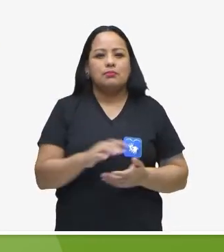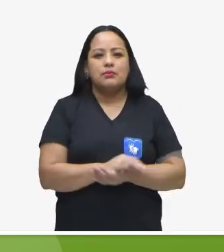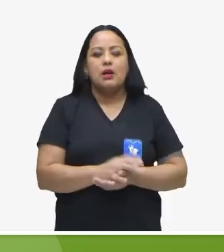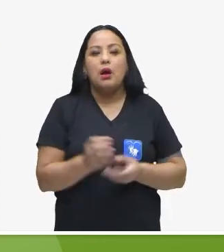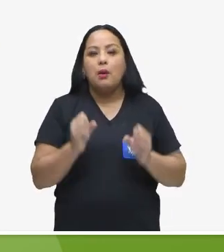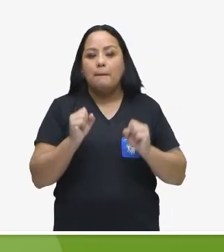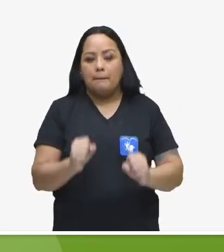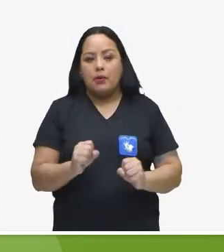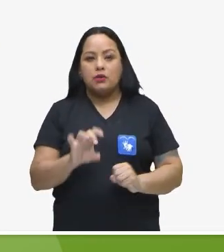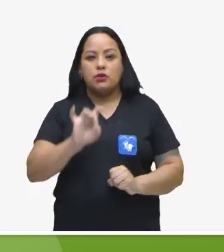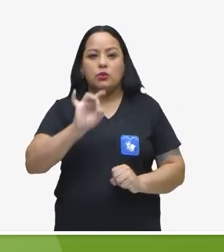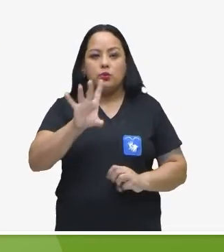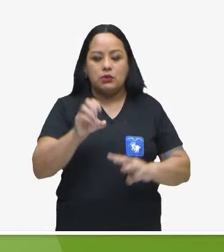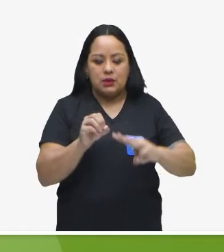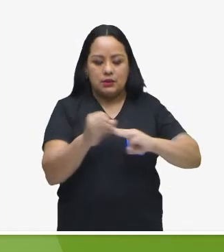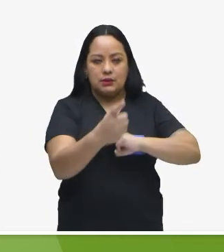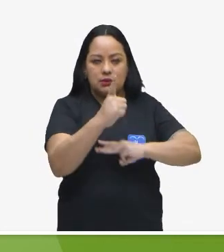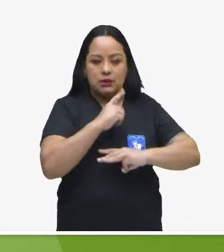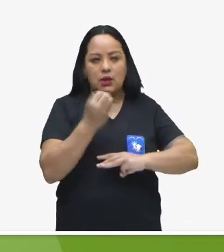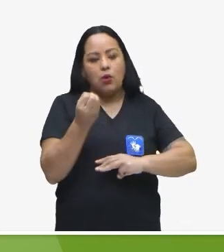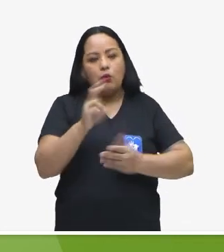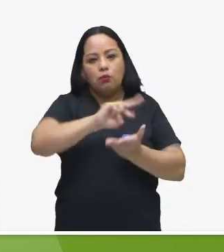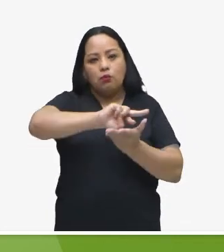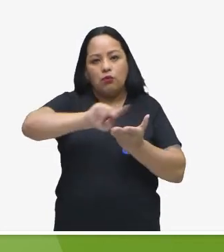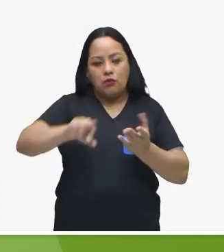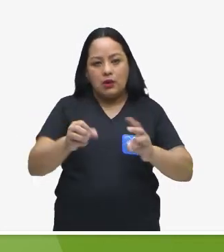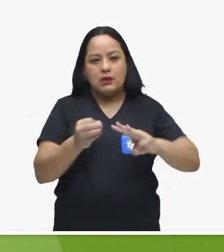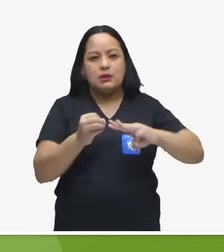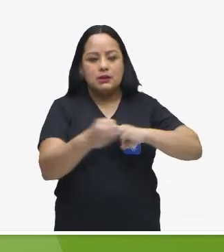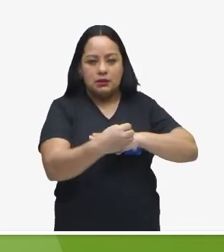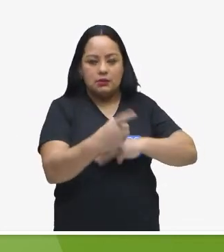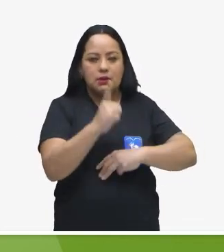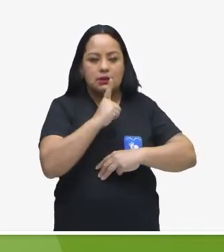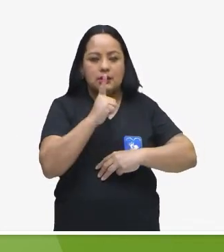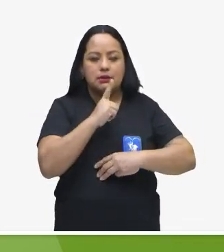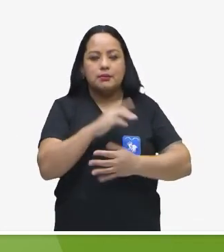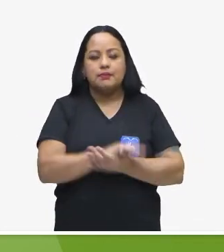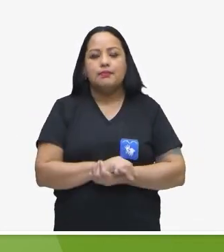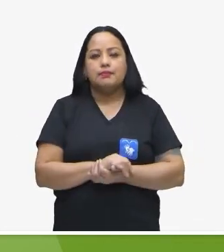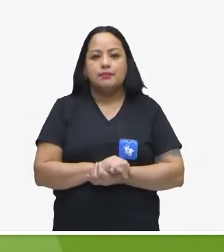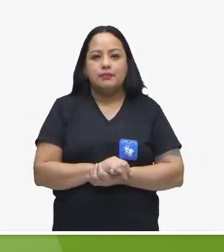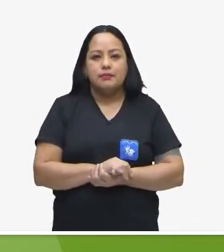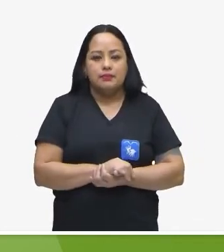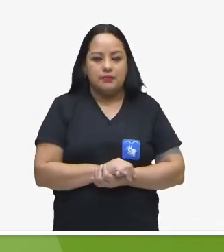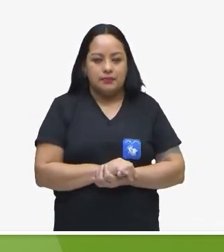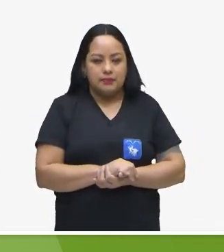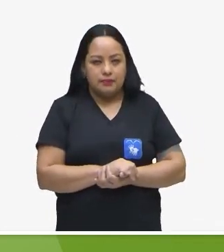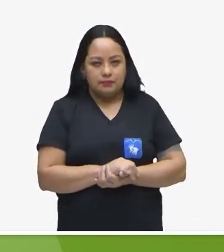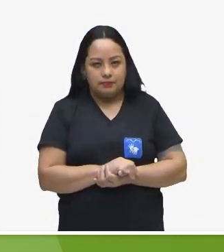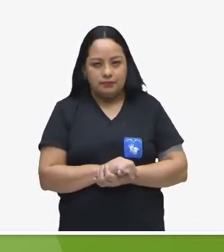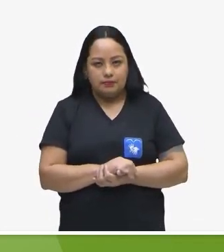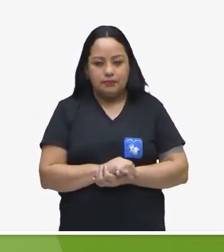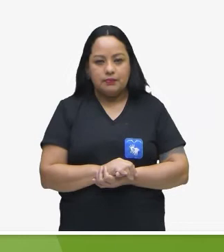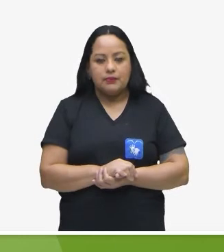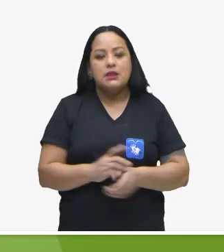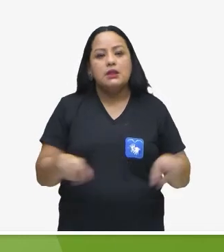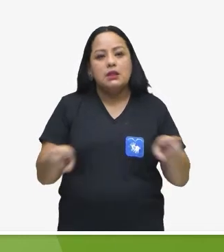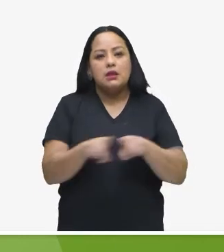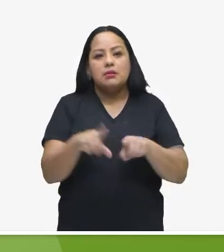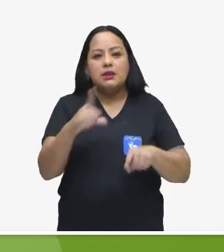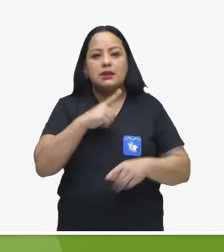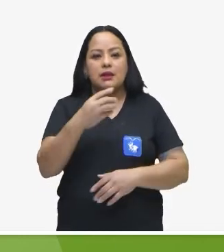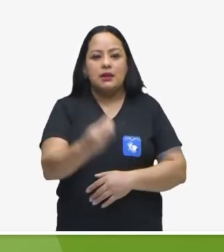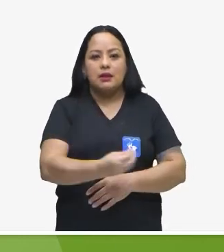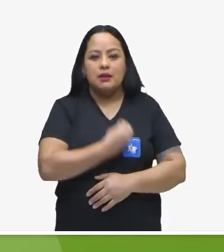ser ou pluricelulares, ou seja, podem ter uma ou muitas células. E eles têm vida